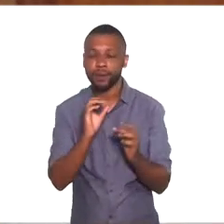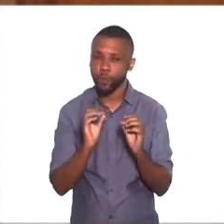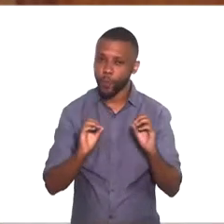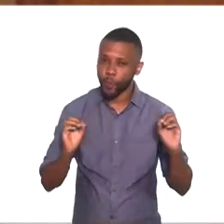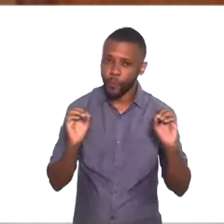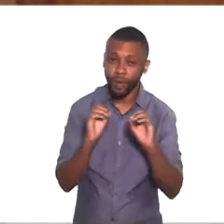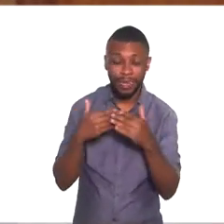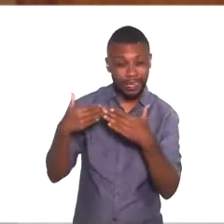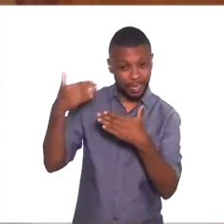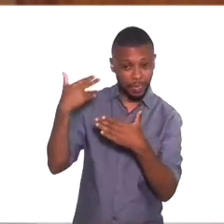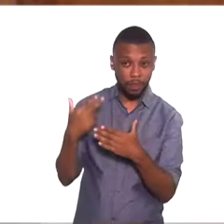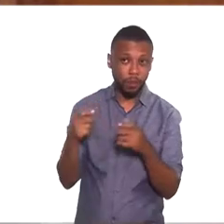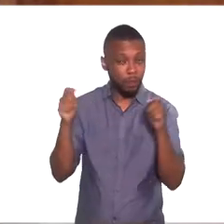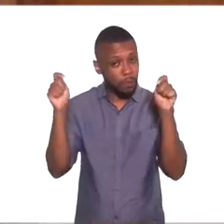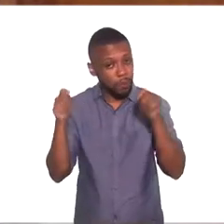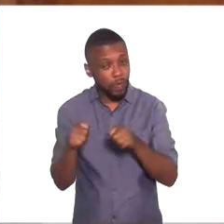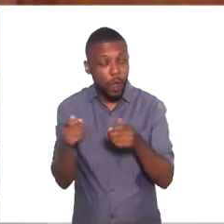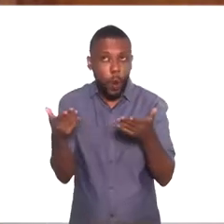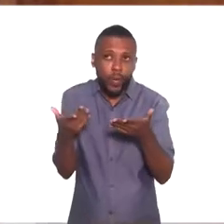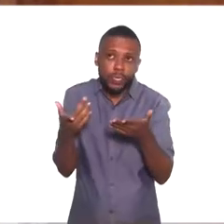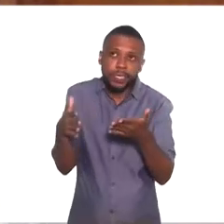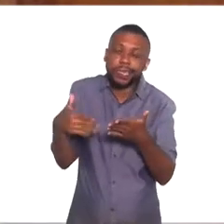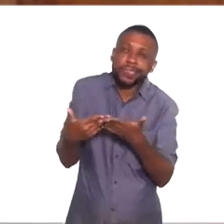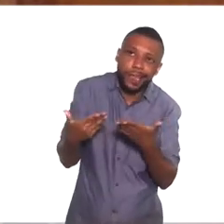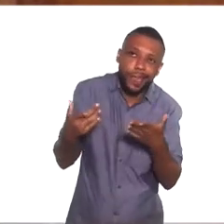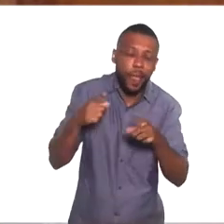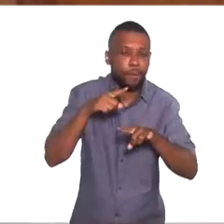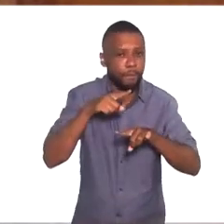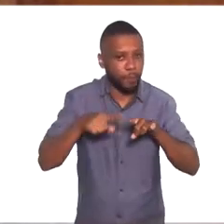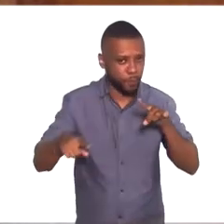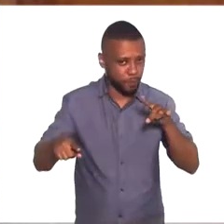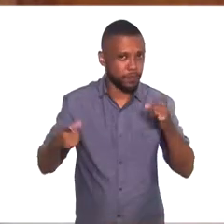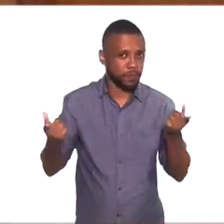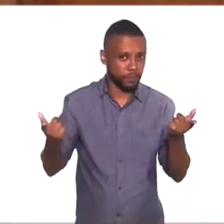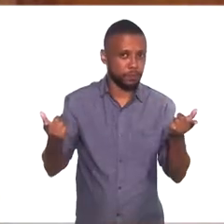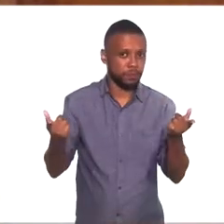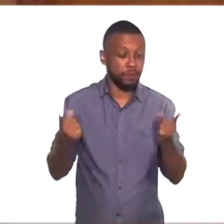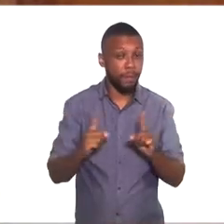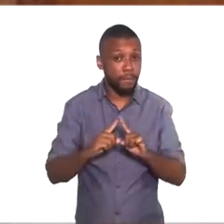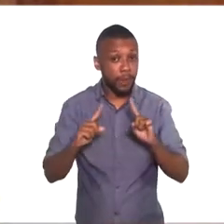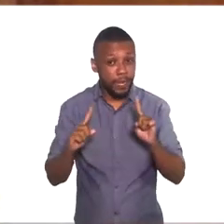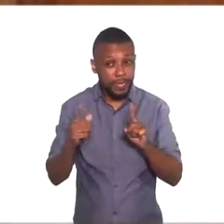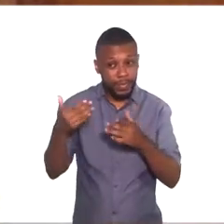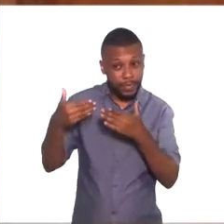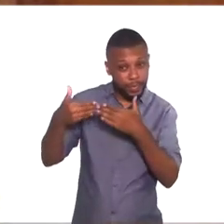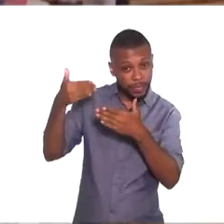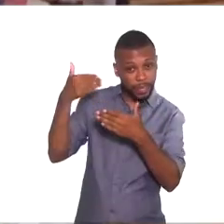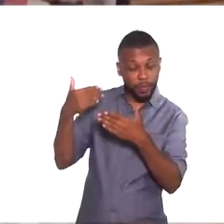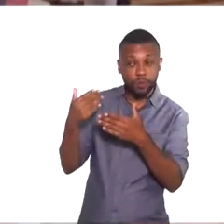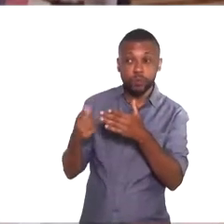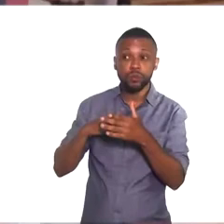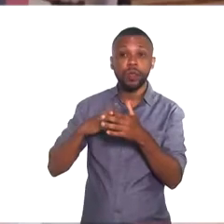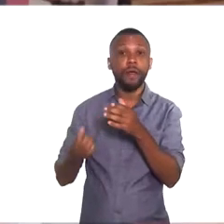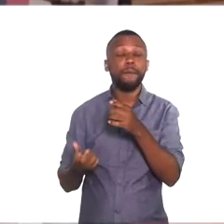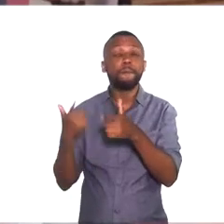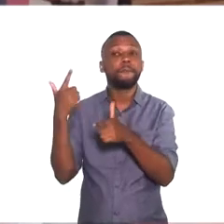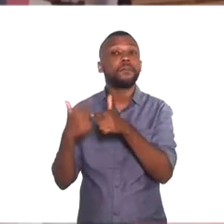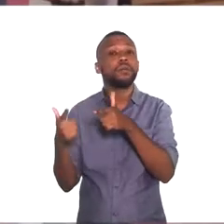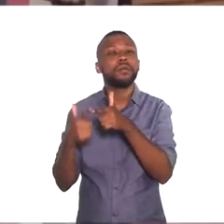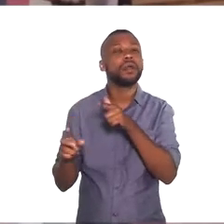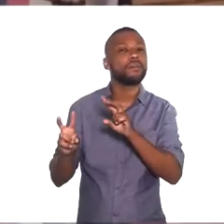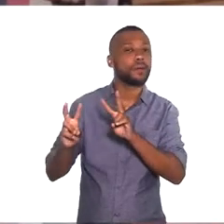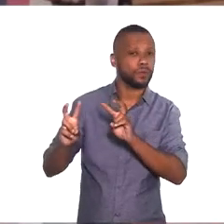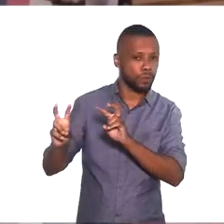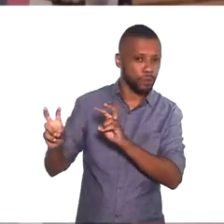nenhum tudo mais aquela naquela época podia né hoje eu tenho isso é proibido também erra mas naquela época não quis não